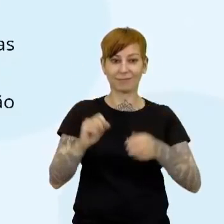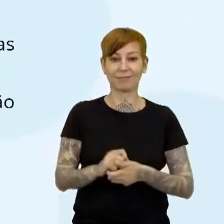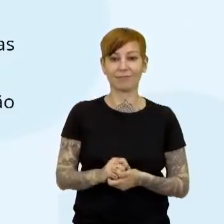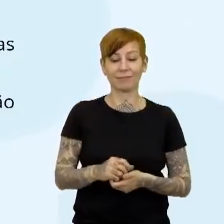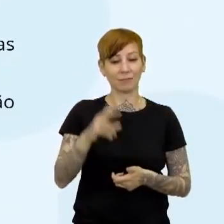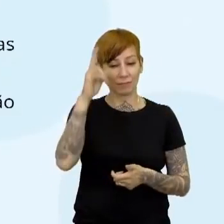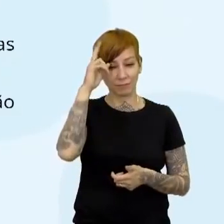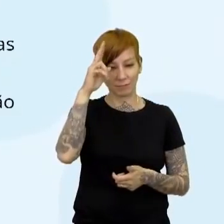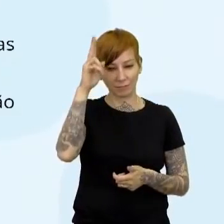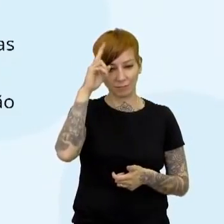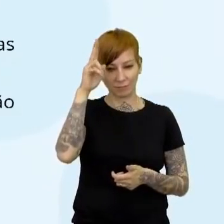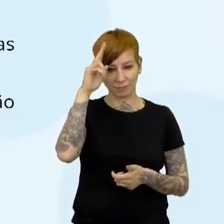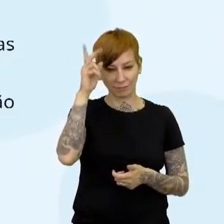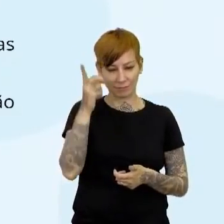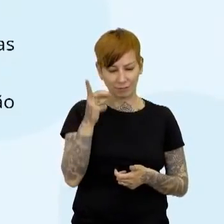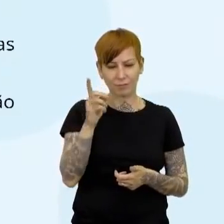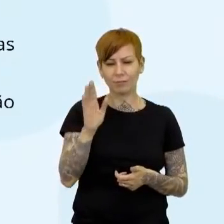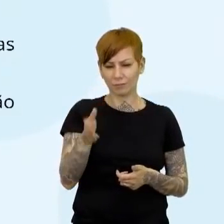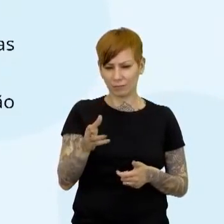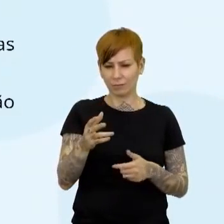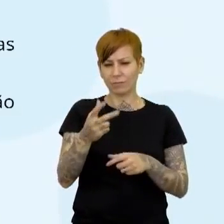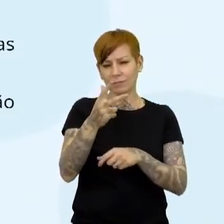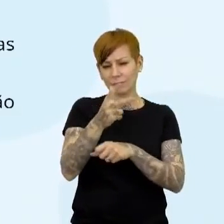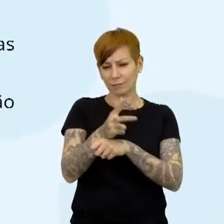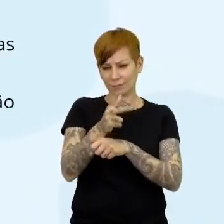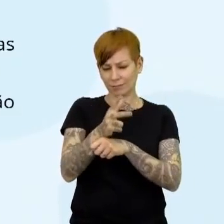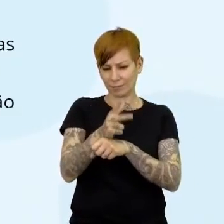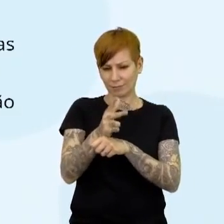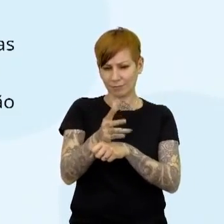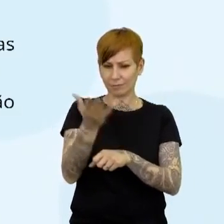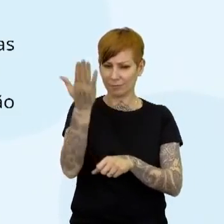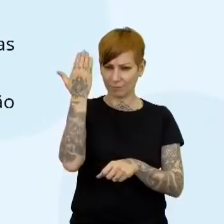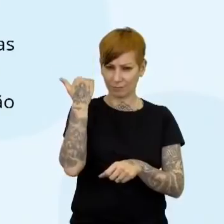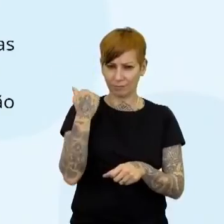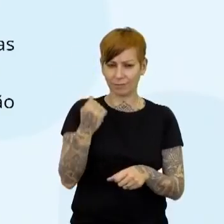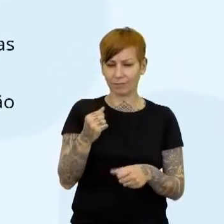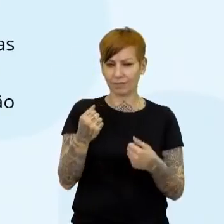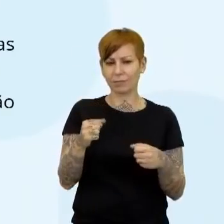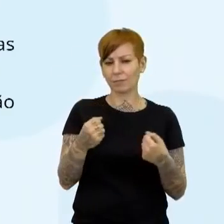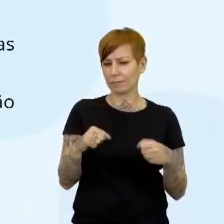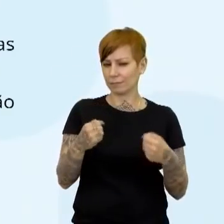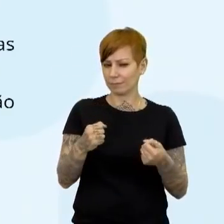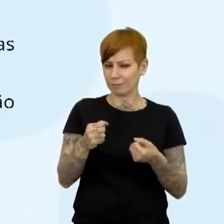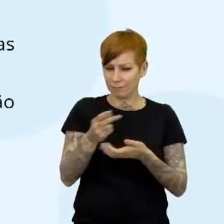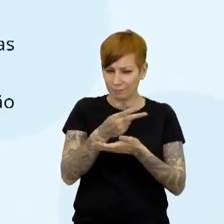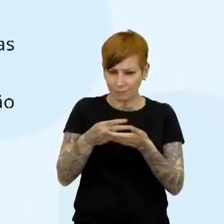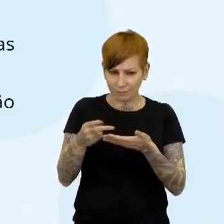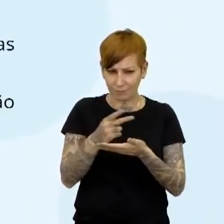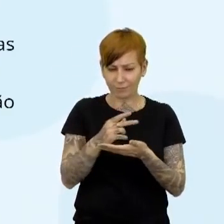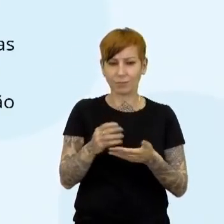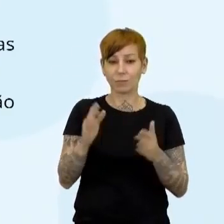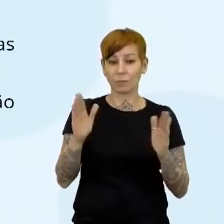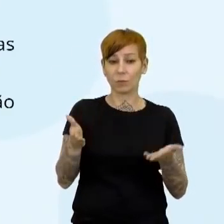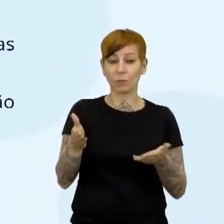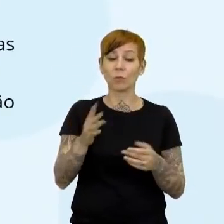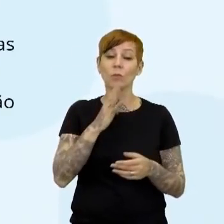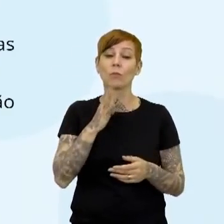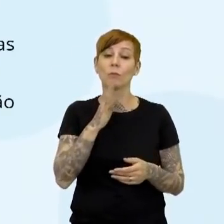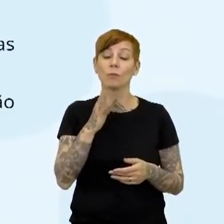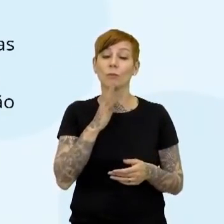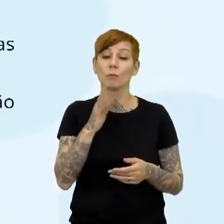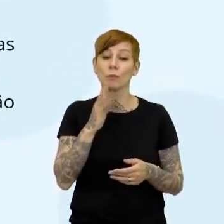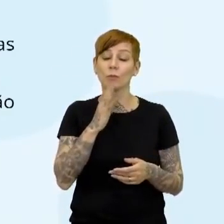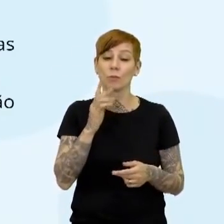escrita algébrica isso aqui tá gravado para vocês tá bom tá lá no menu de conteúdos é só procurar lá e hoje nós vamos conhecer os